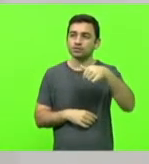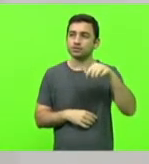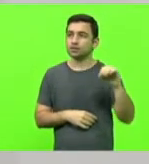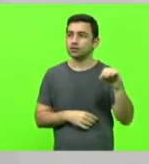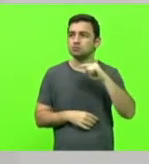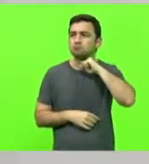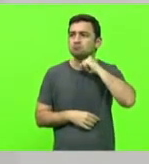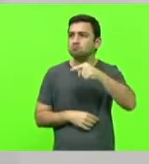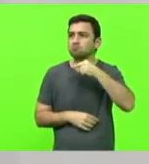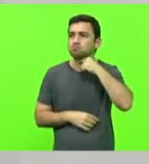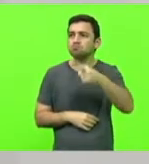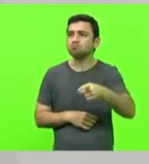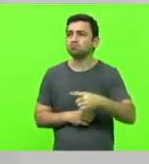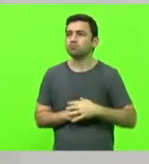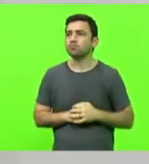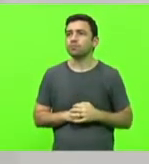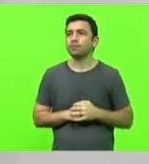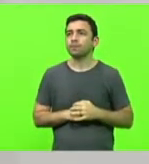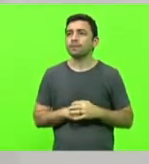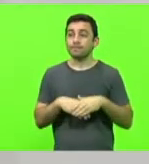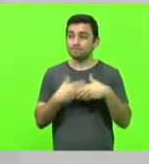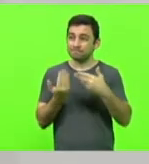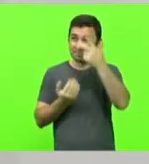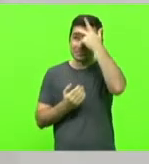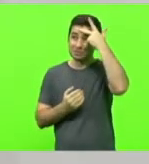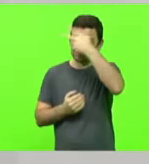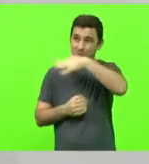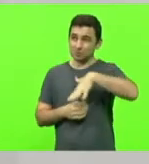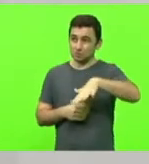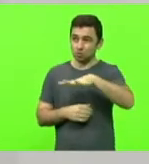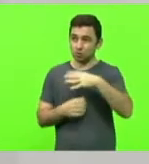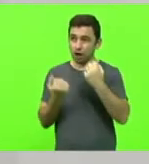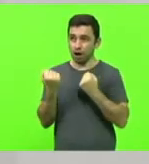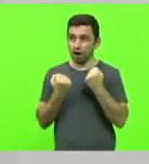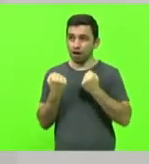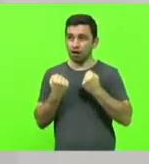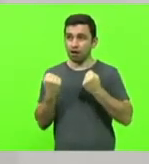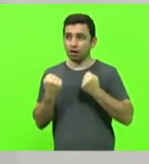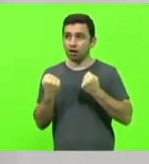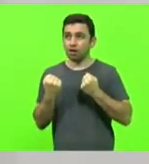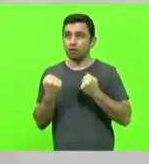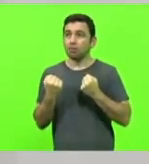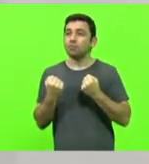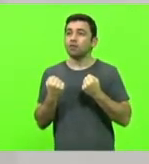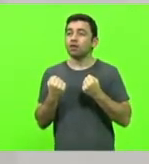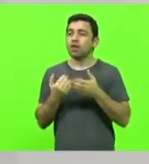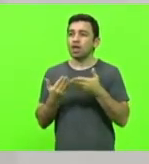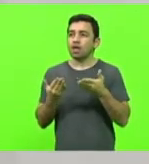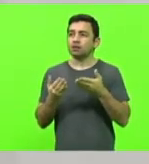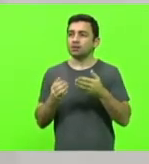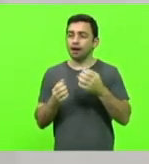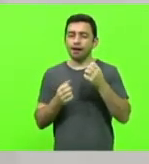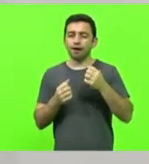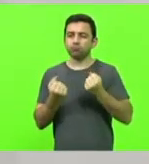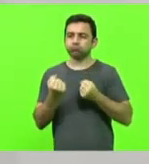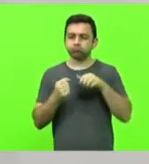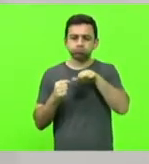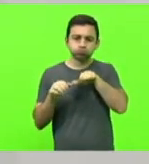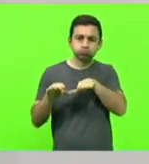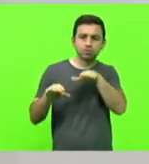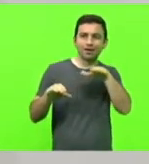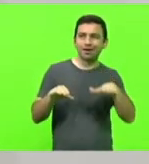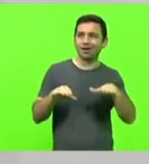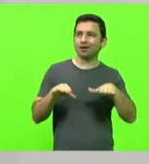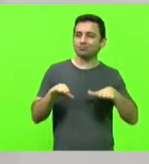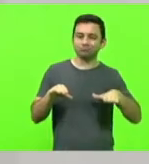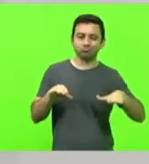tem mais. Tanto que as pessoas, os veículos estão transitando no acostamento. Pasmem,